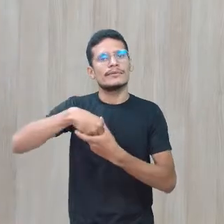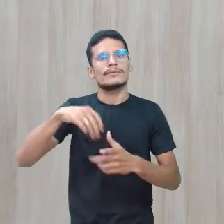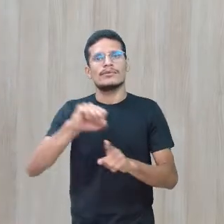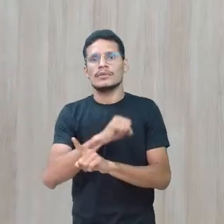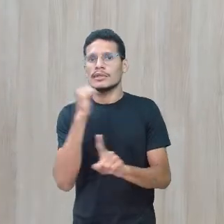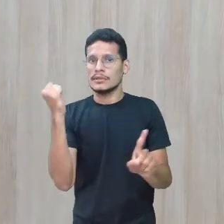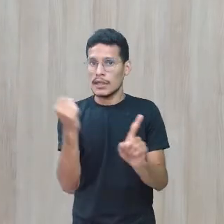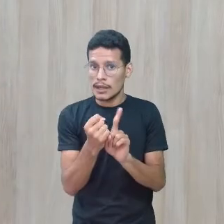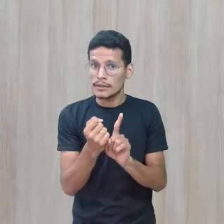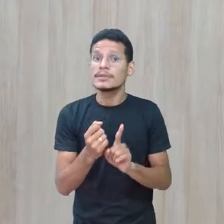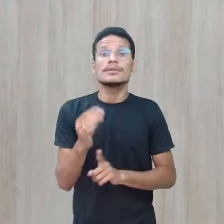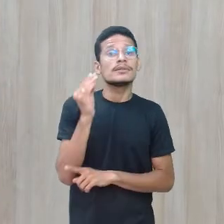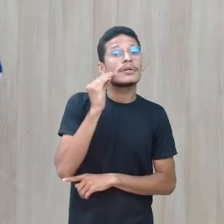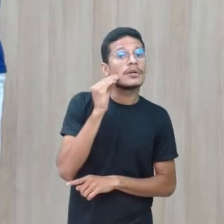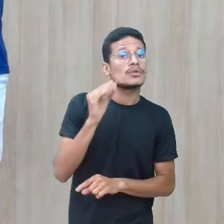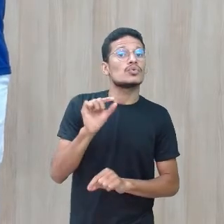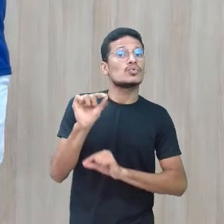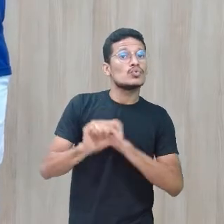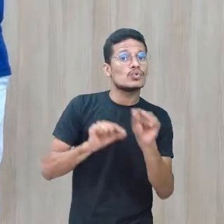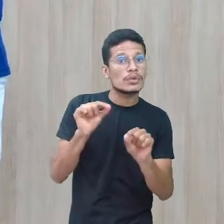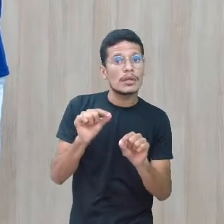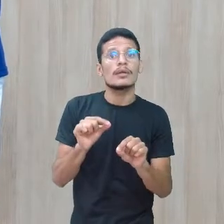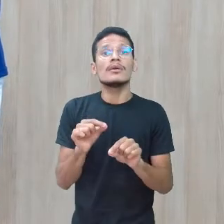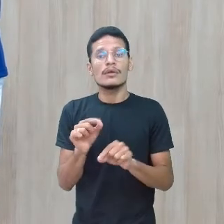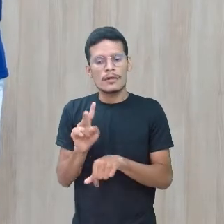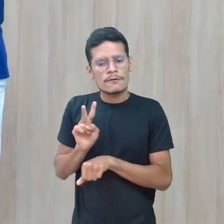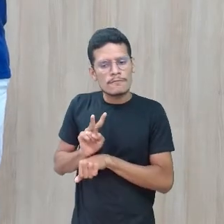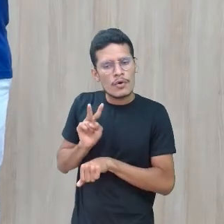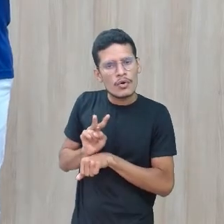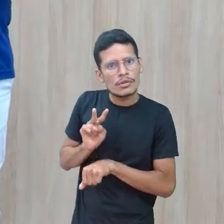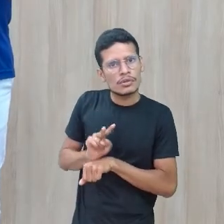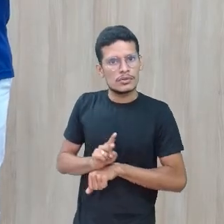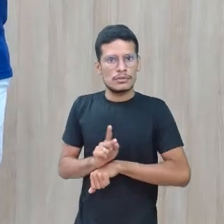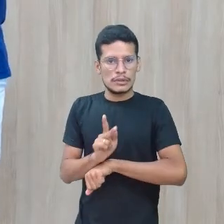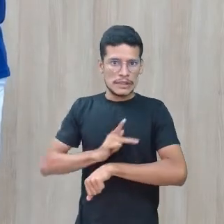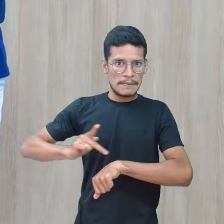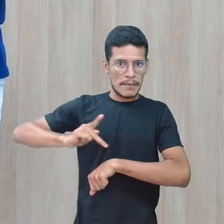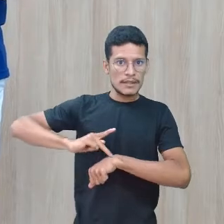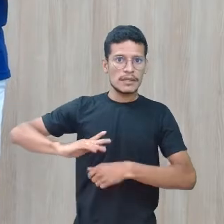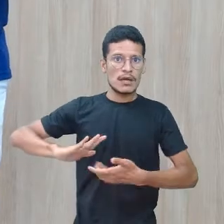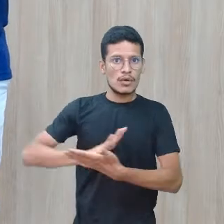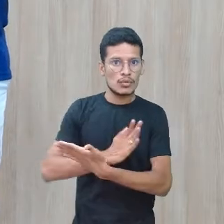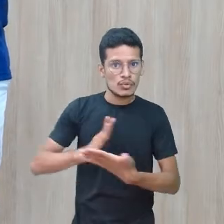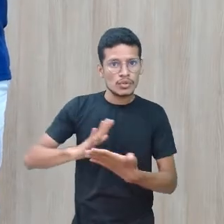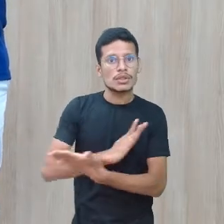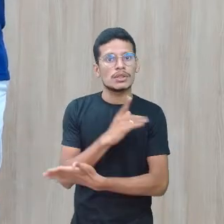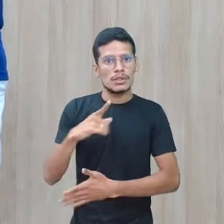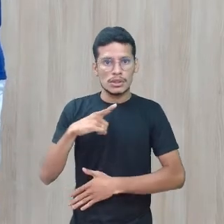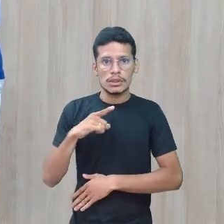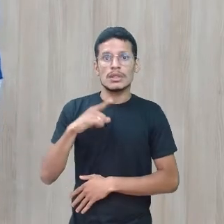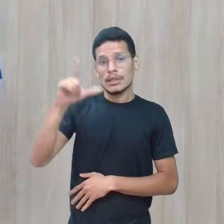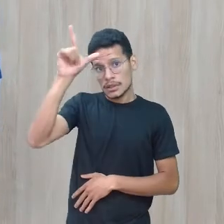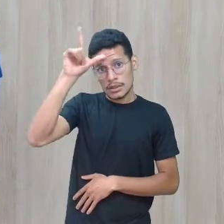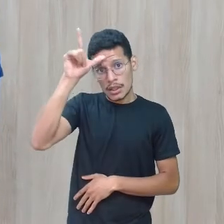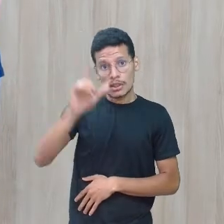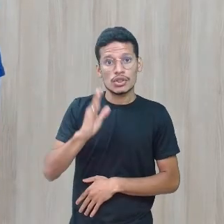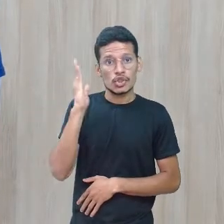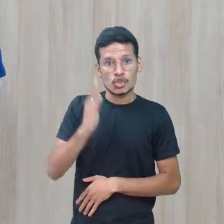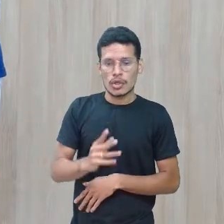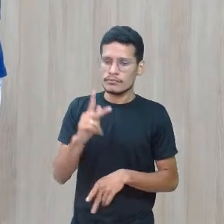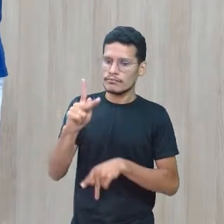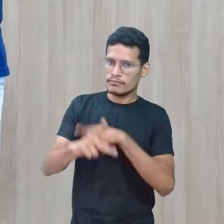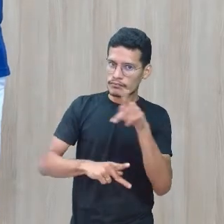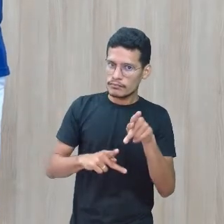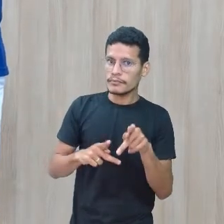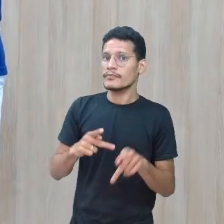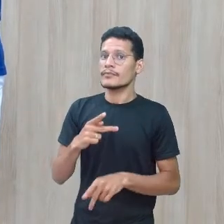tentando minar, certo? Nesses países, né, onde tinham, né, esses líderes mais populares,